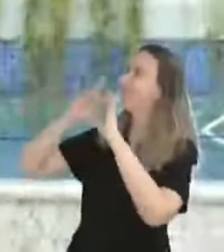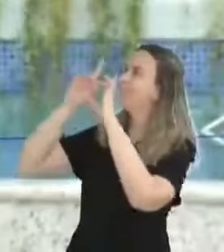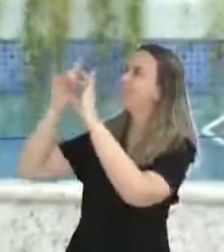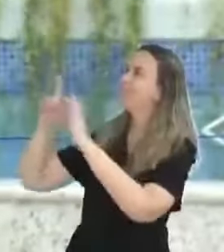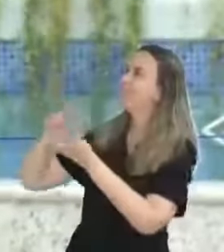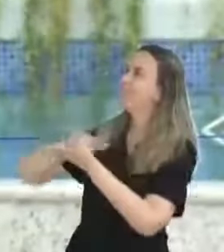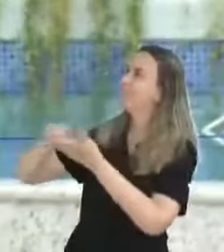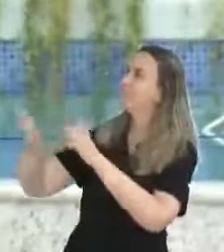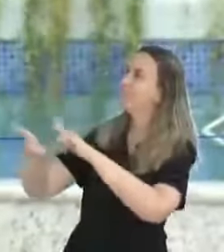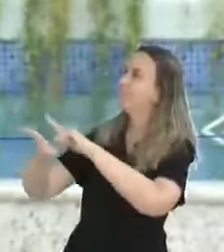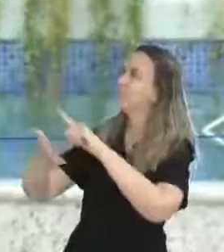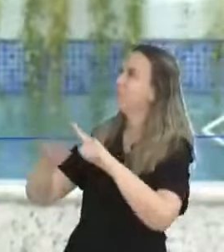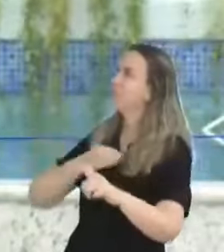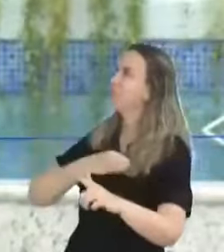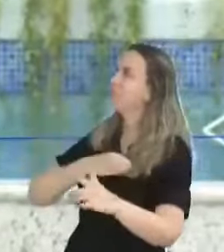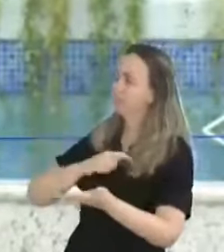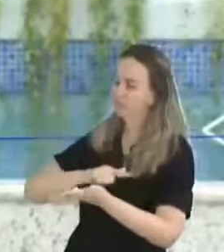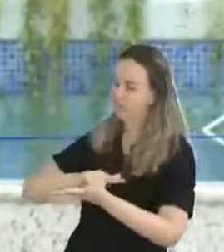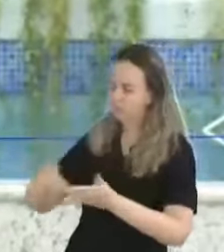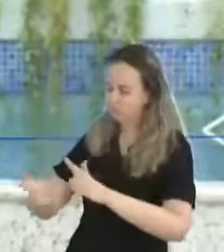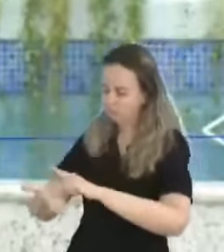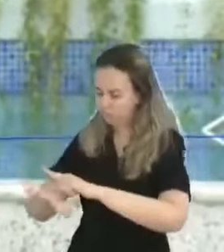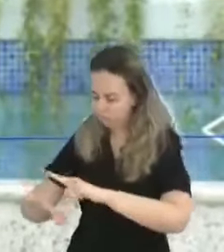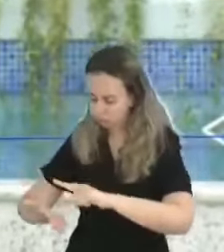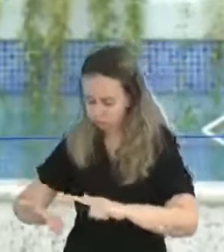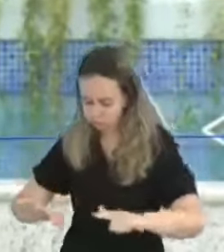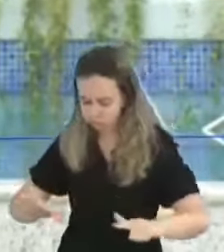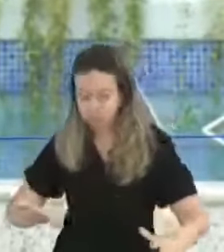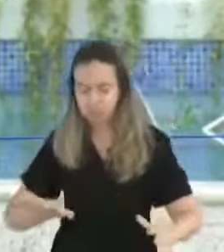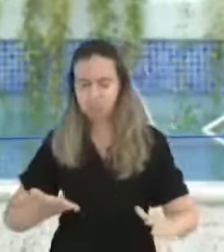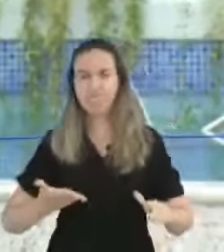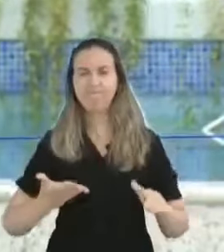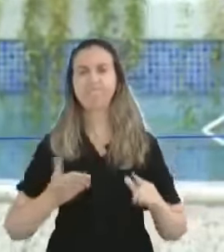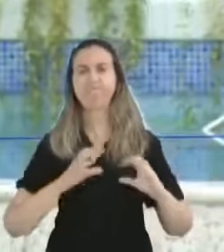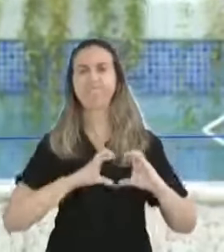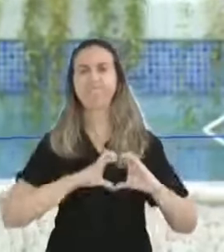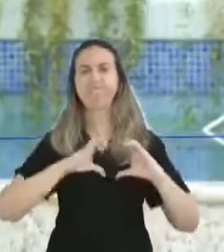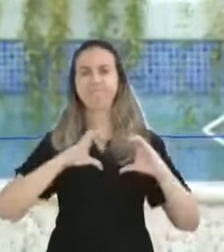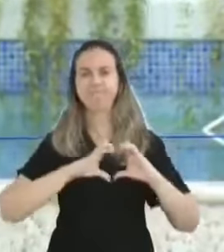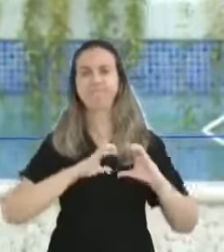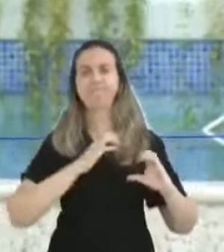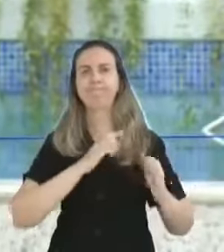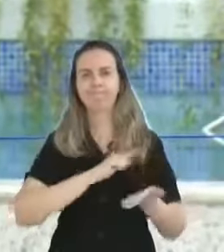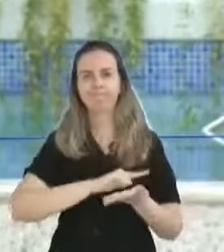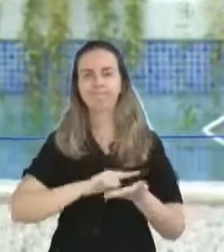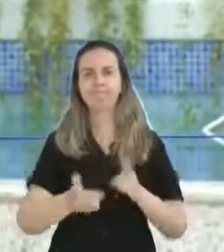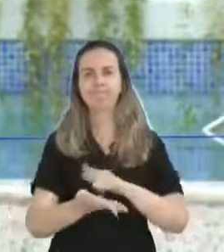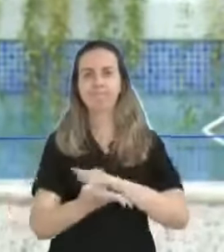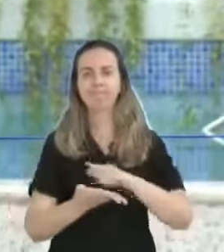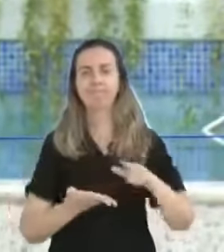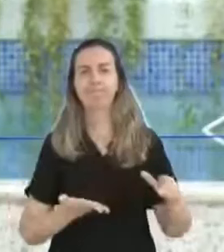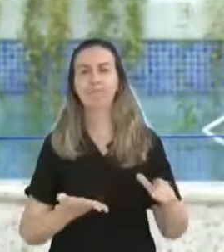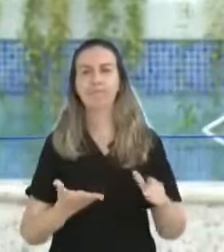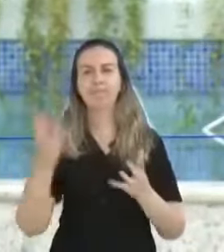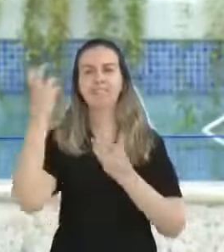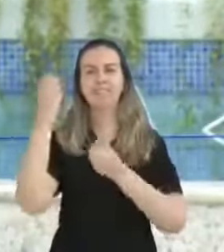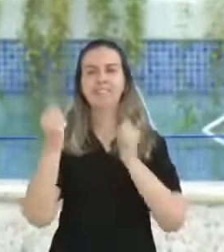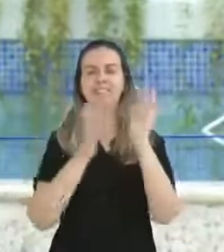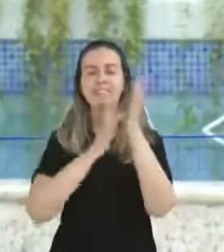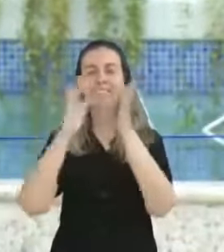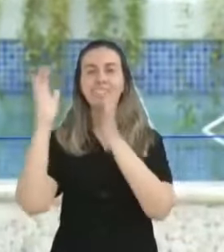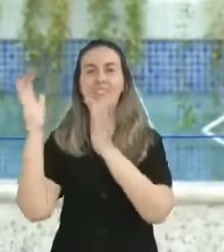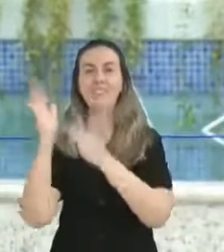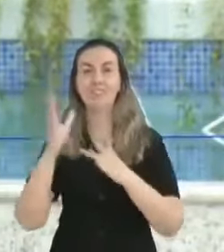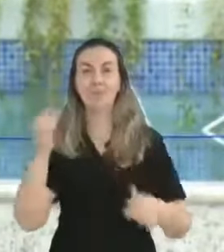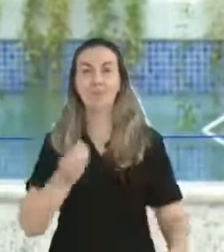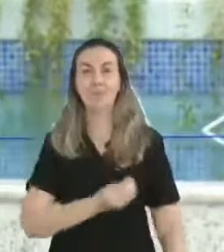nome do Senhor para todo sempre. Se converter é uma questão de sobrevivência. Convertei-vos ao Senhor